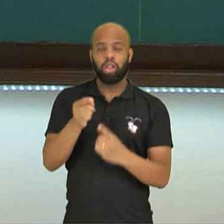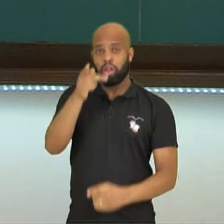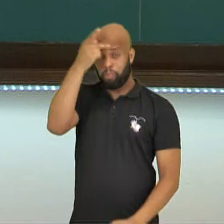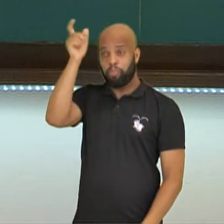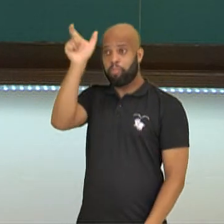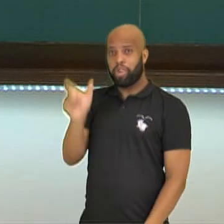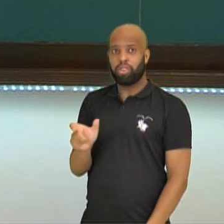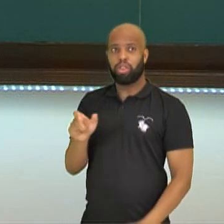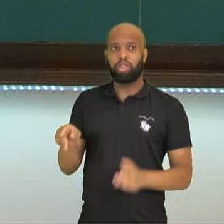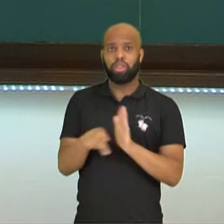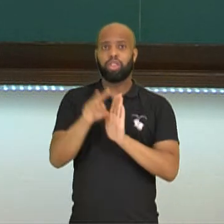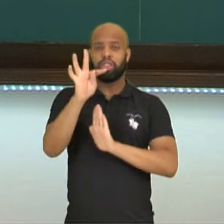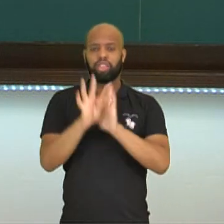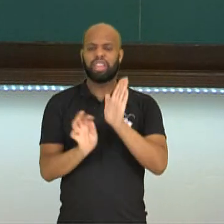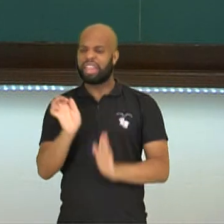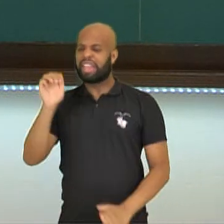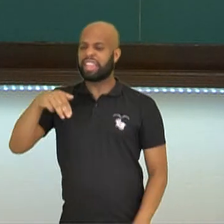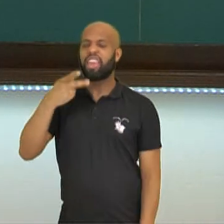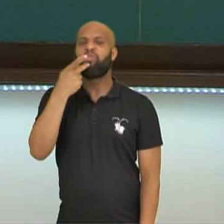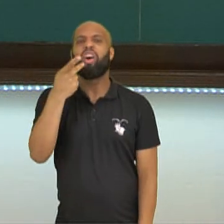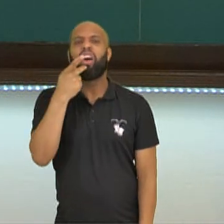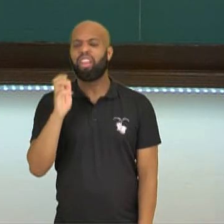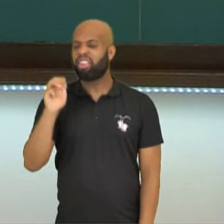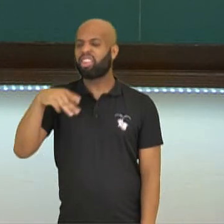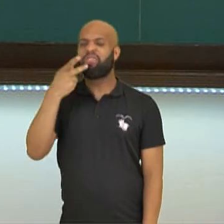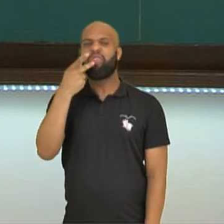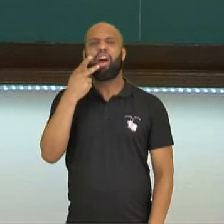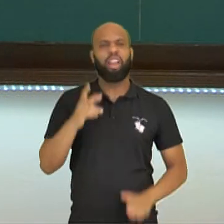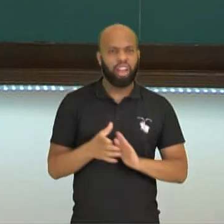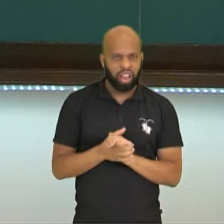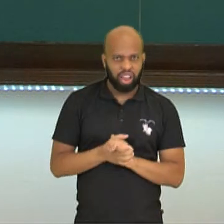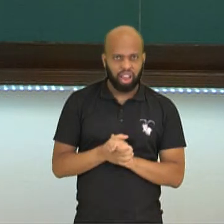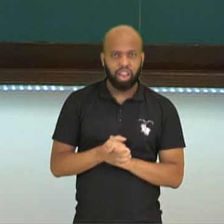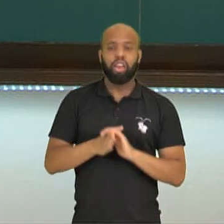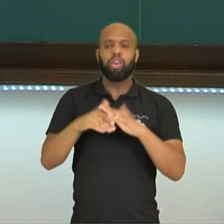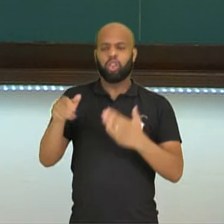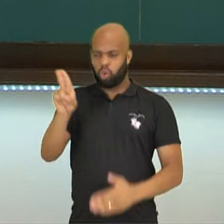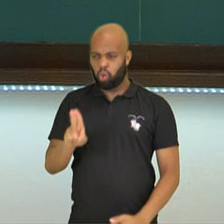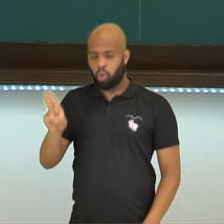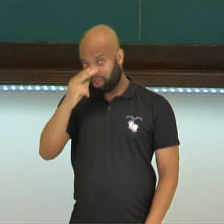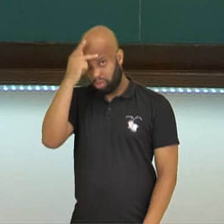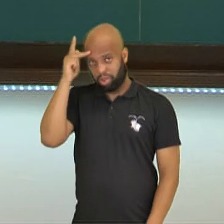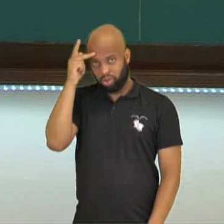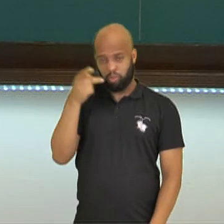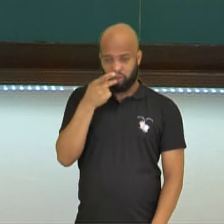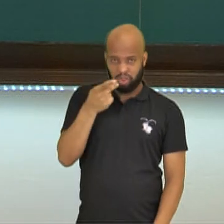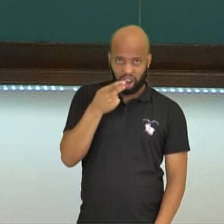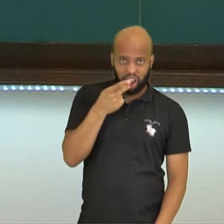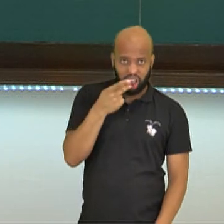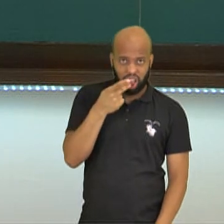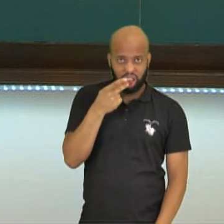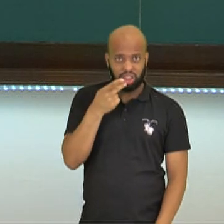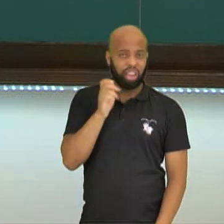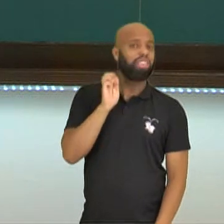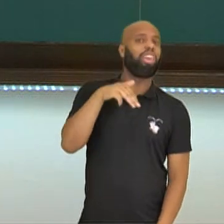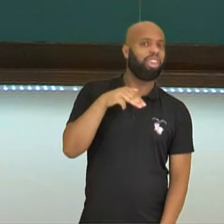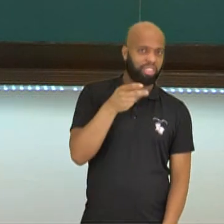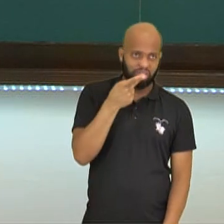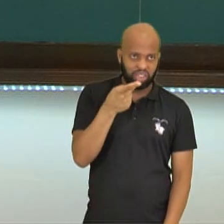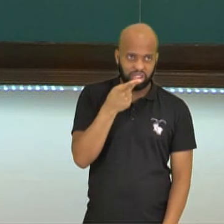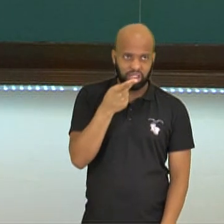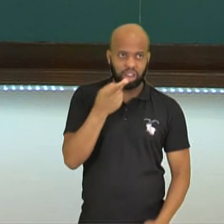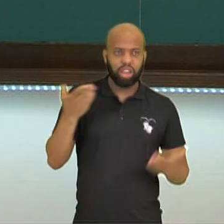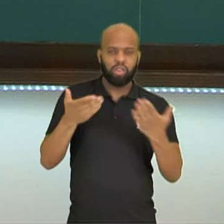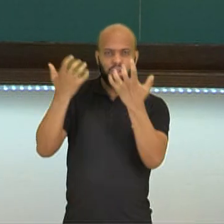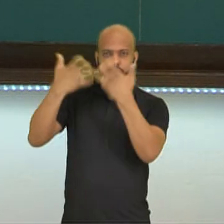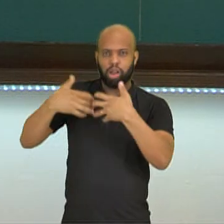é quem é que está falando nesse trecho? Ele usa uma pessoa do discurso para falar nesse trecho? Eu vou